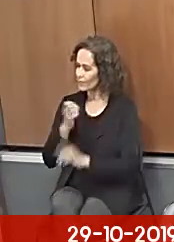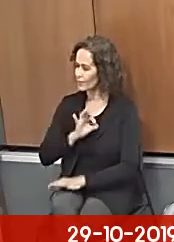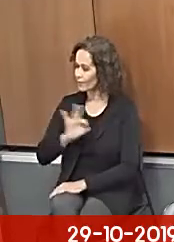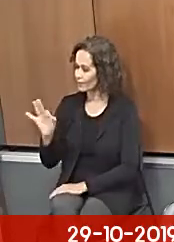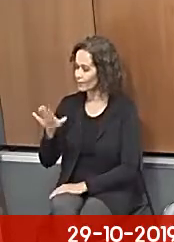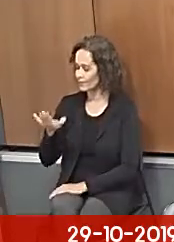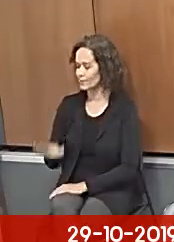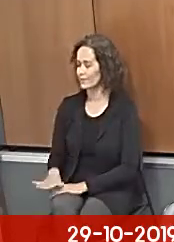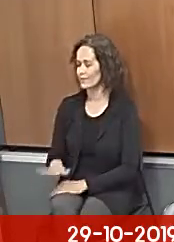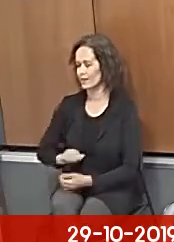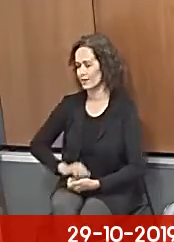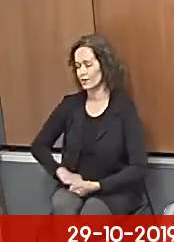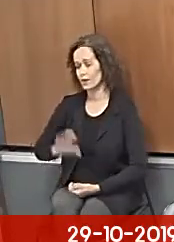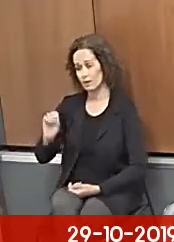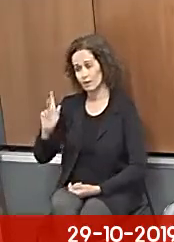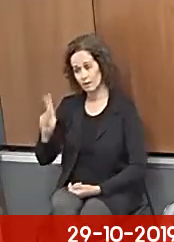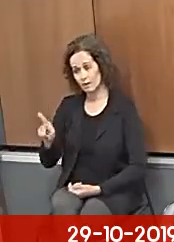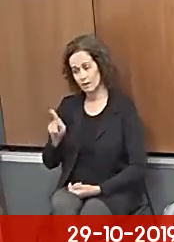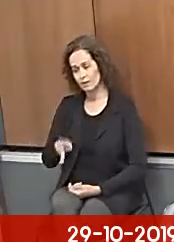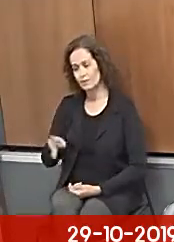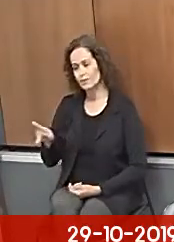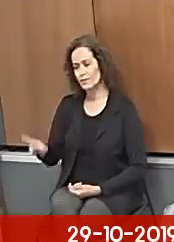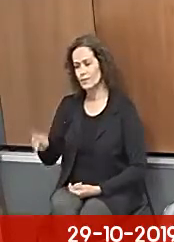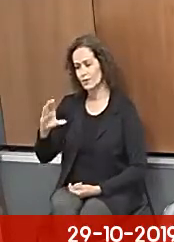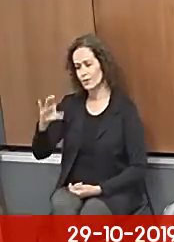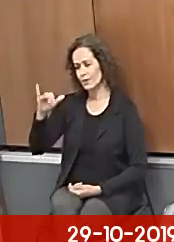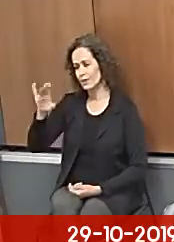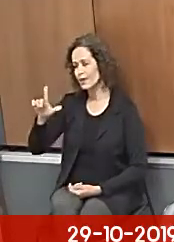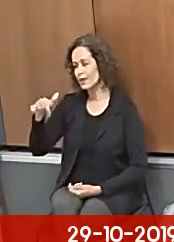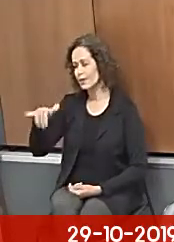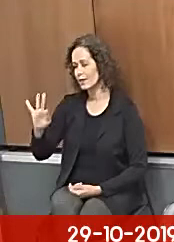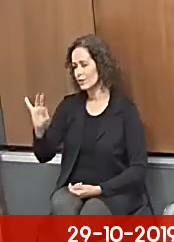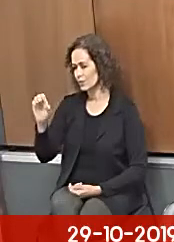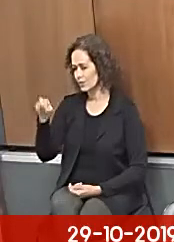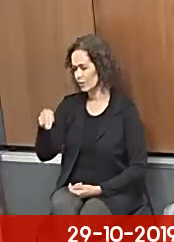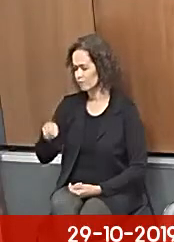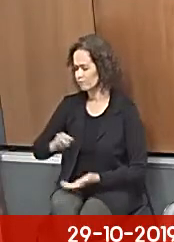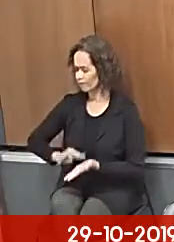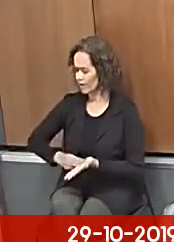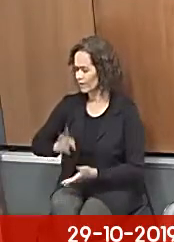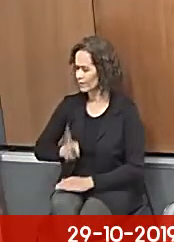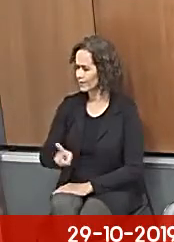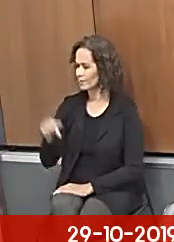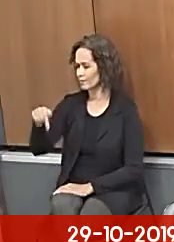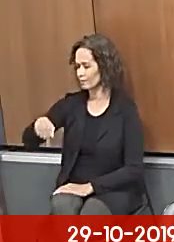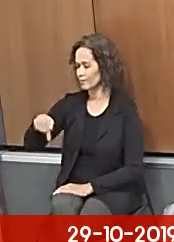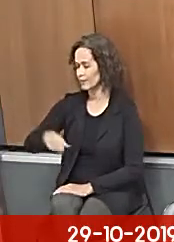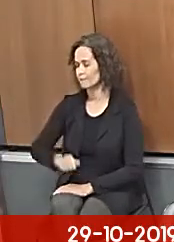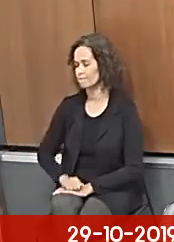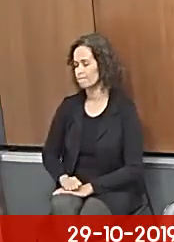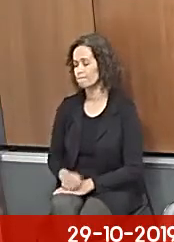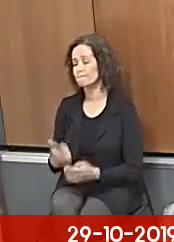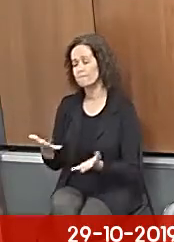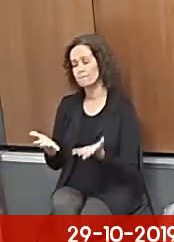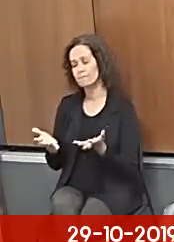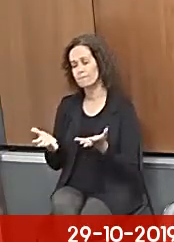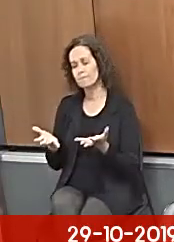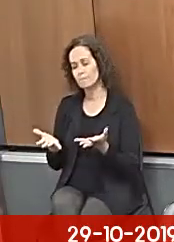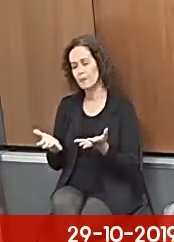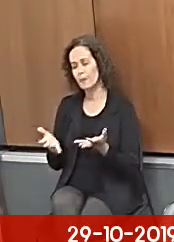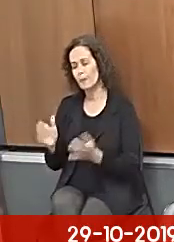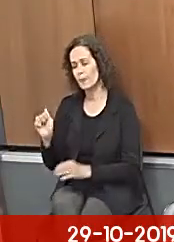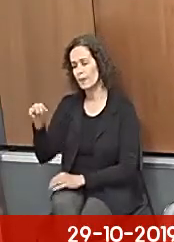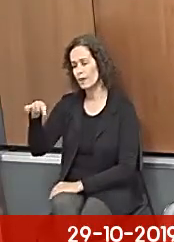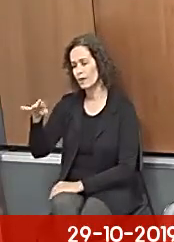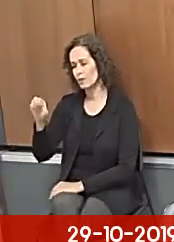Ok. Deputado professor Cleiton, membro permanente dessa comissão. Eu queria aqui, deputado Antônio Carlos